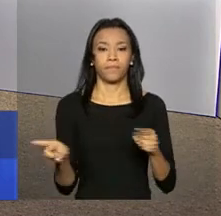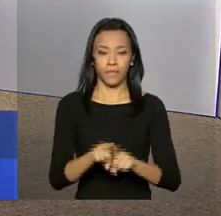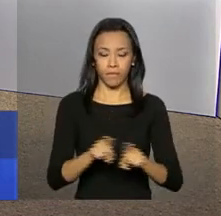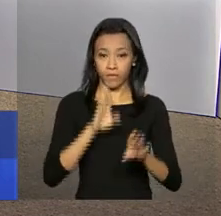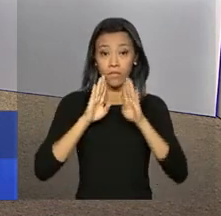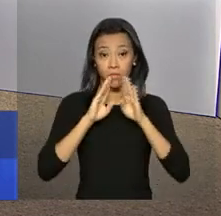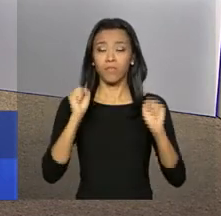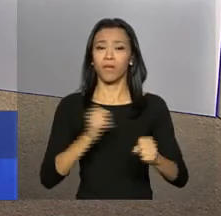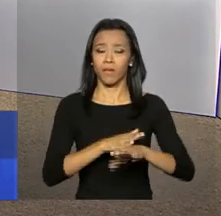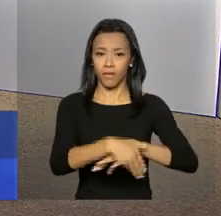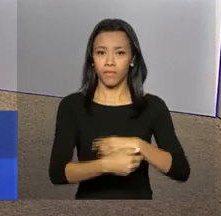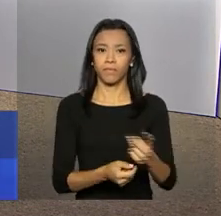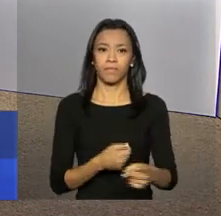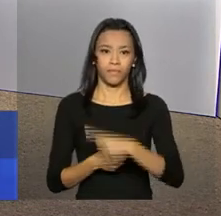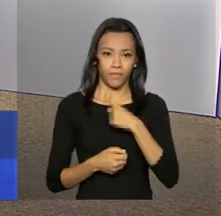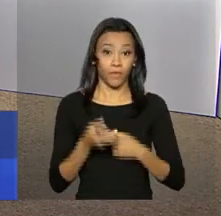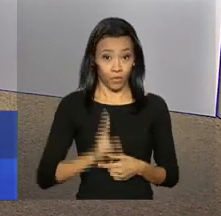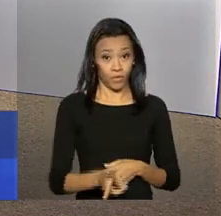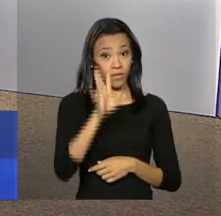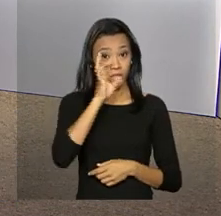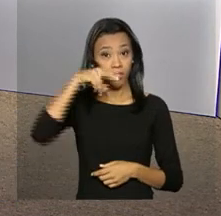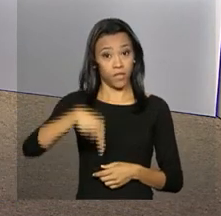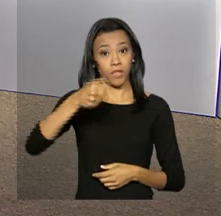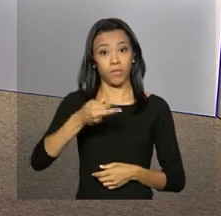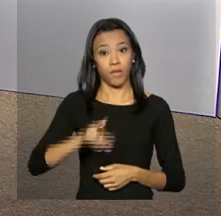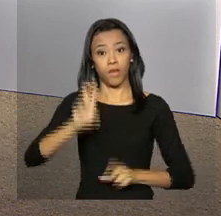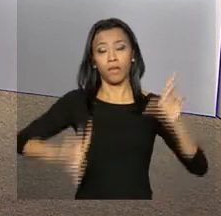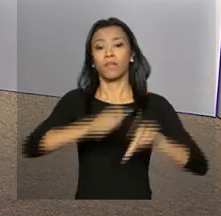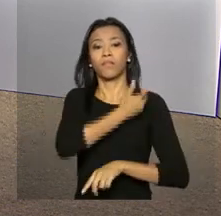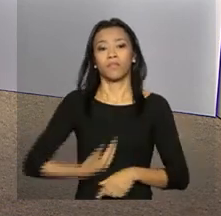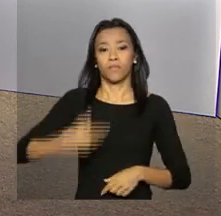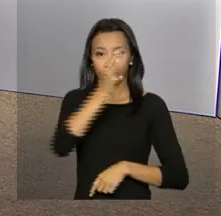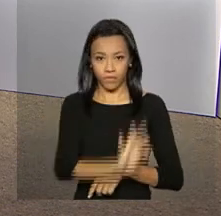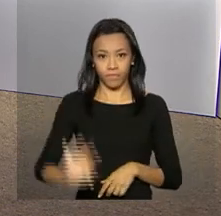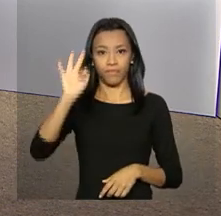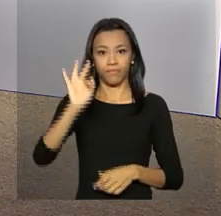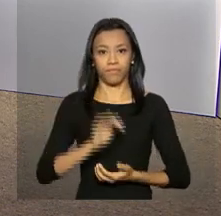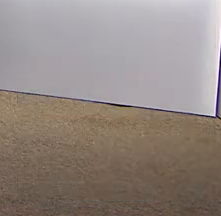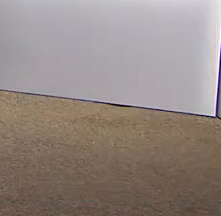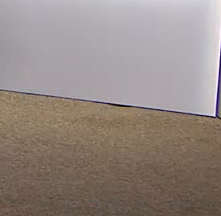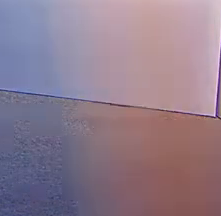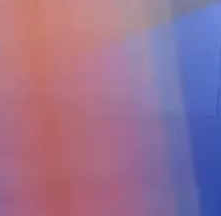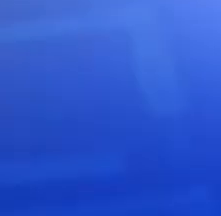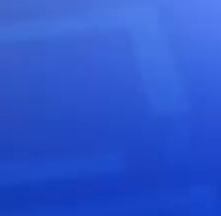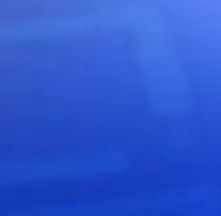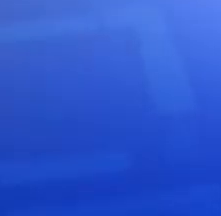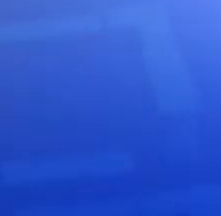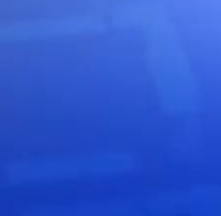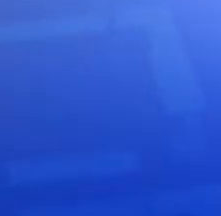twitter.com/tvnbr, facebook.com/tvnbr. Continue com a gente, NBR, a TV do Governo Federal.